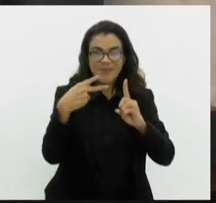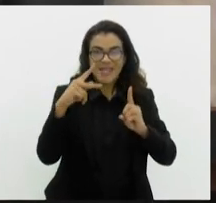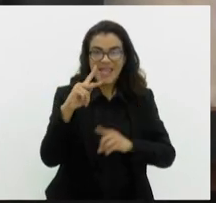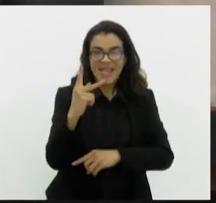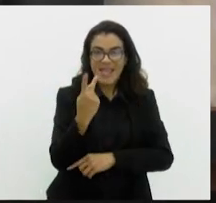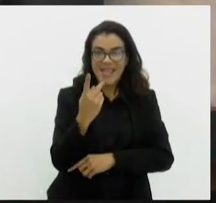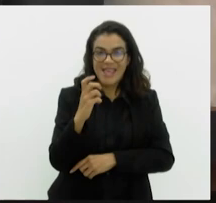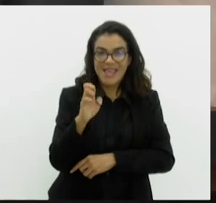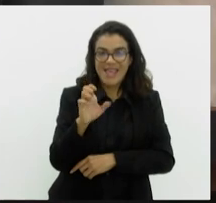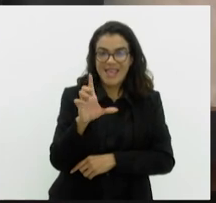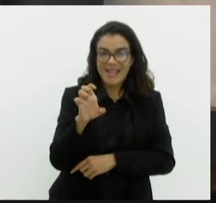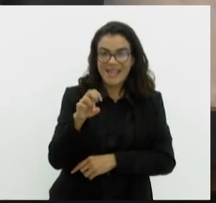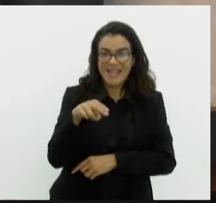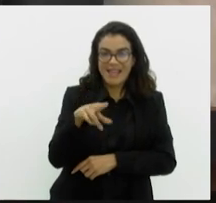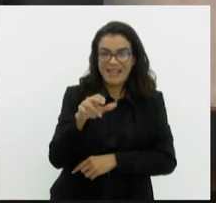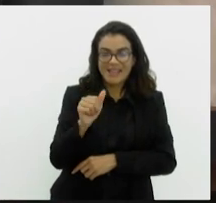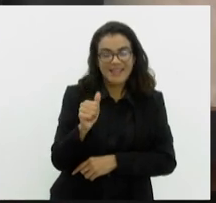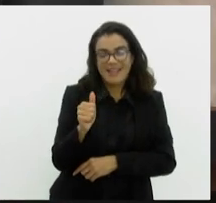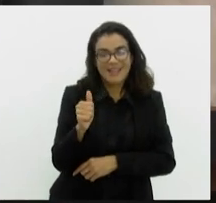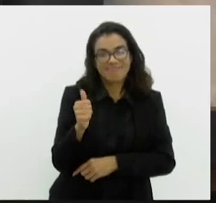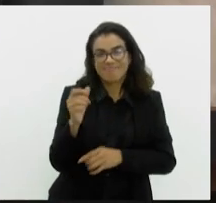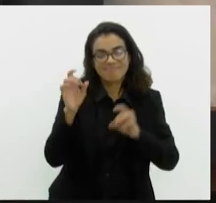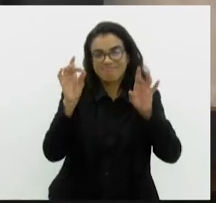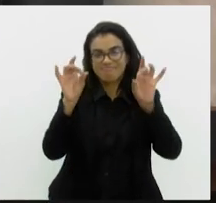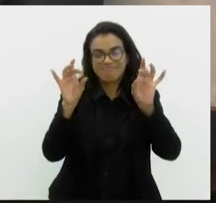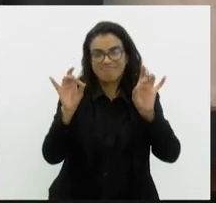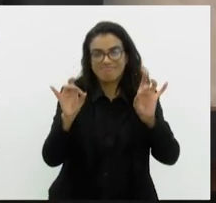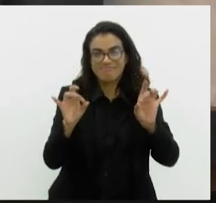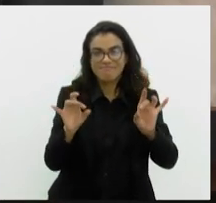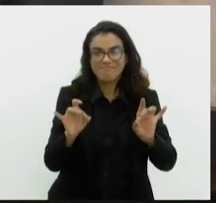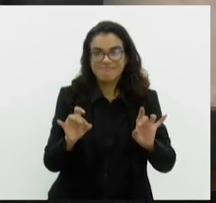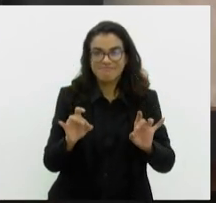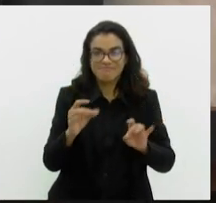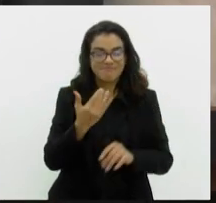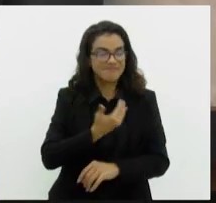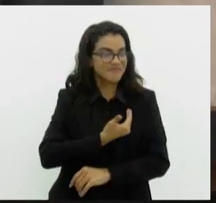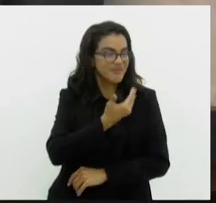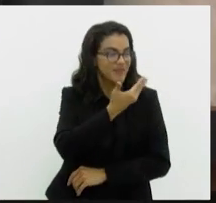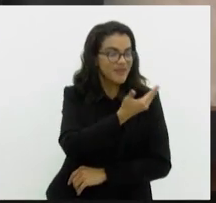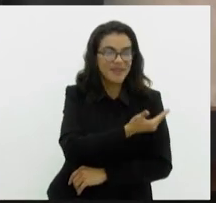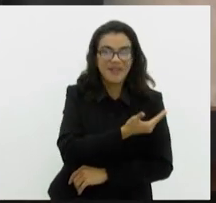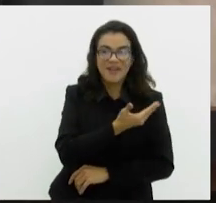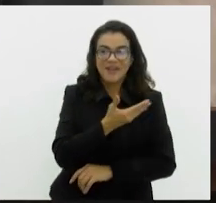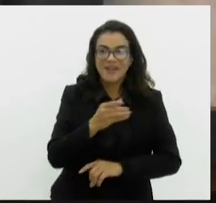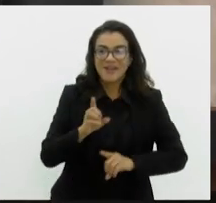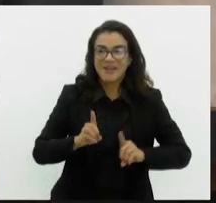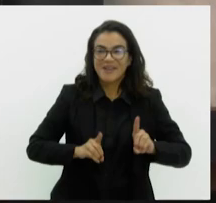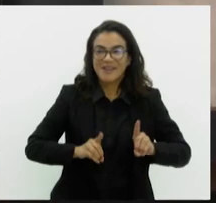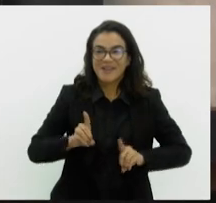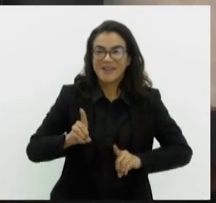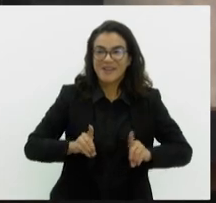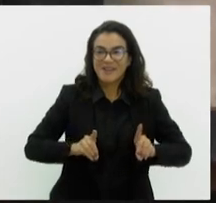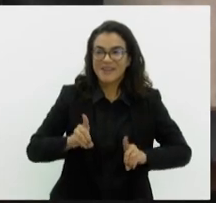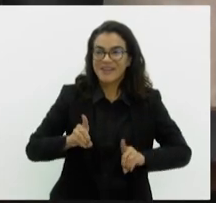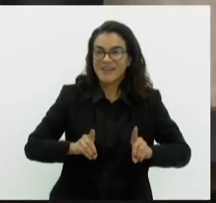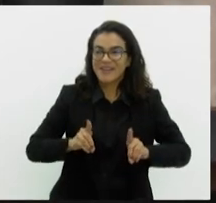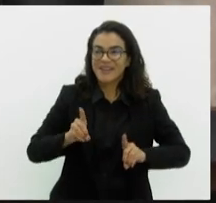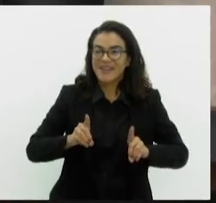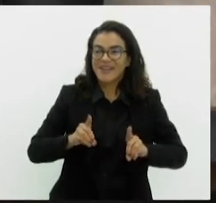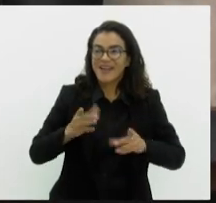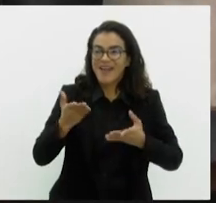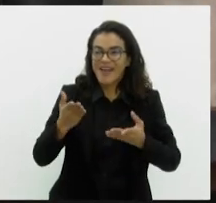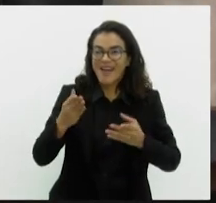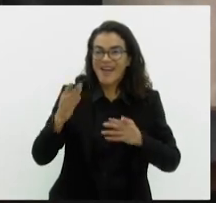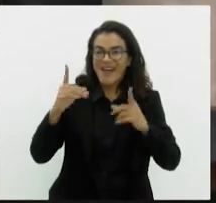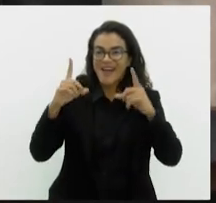menina, é incrível. Do lado de um primo. Ai, gente, tem a foto.